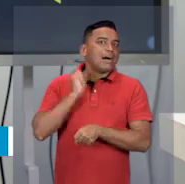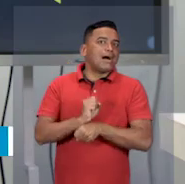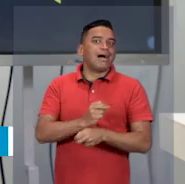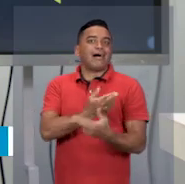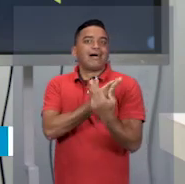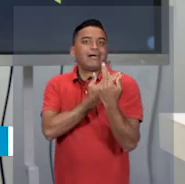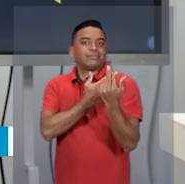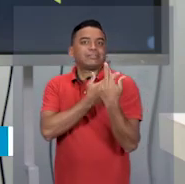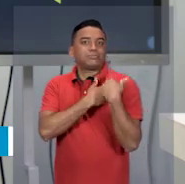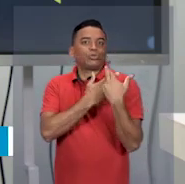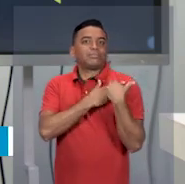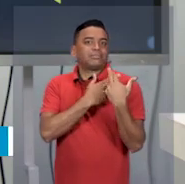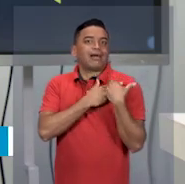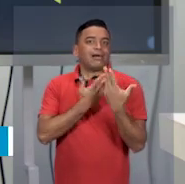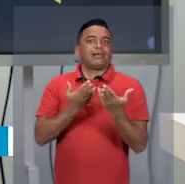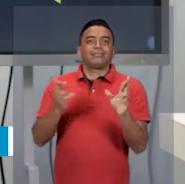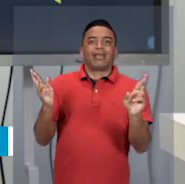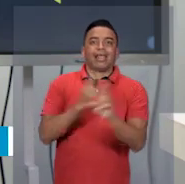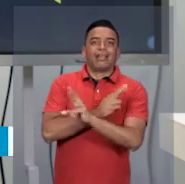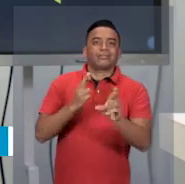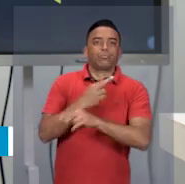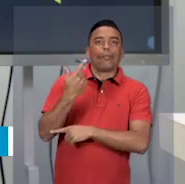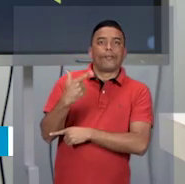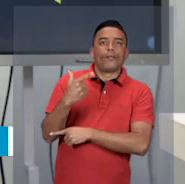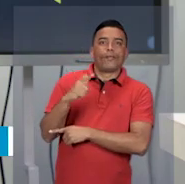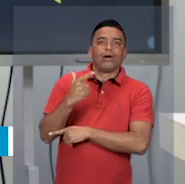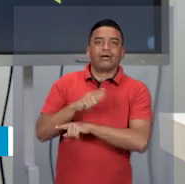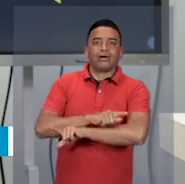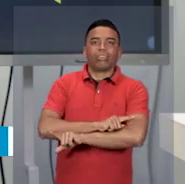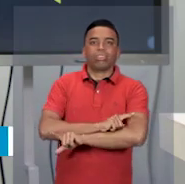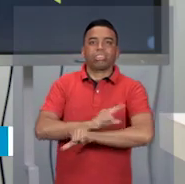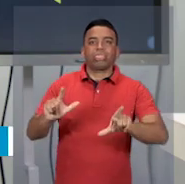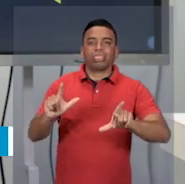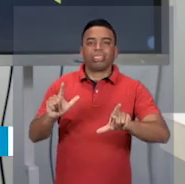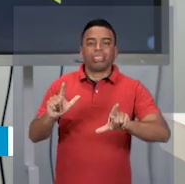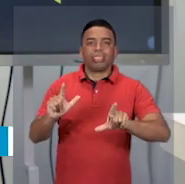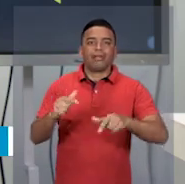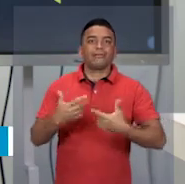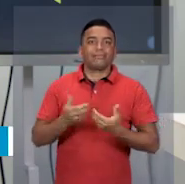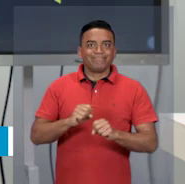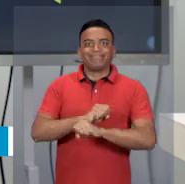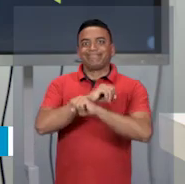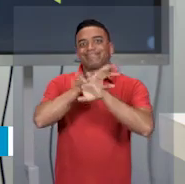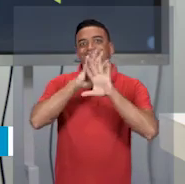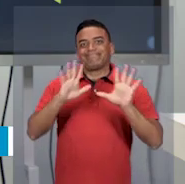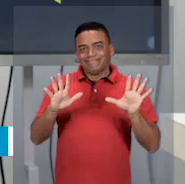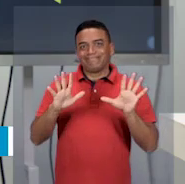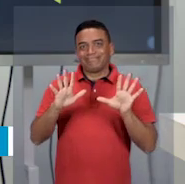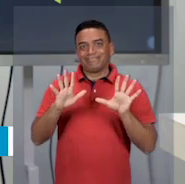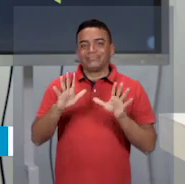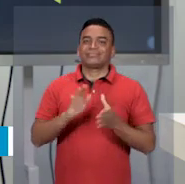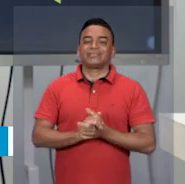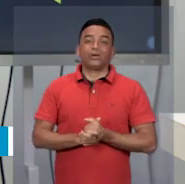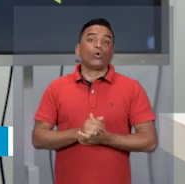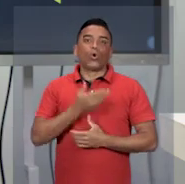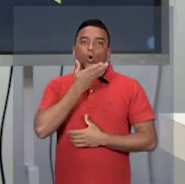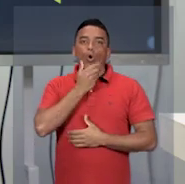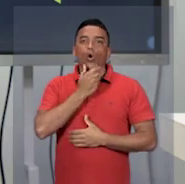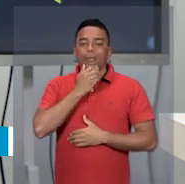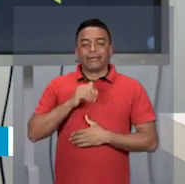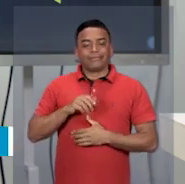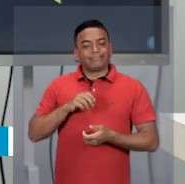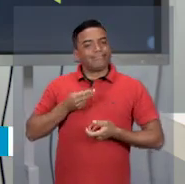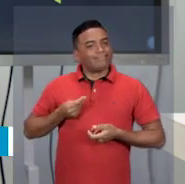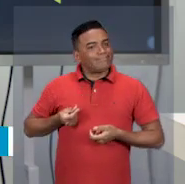as suas relações, as suas outras relações. Aqui, então, ficou claro. Ele está muito tempo no